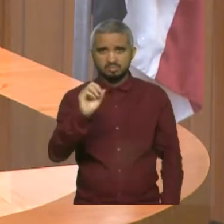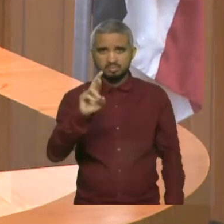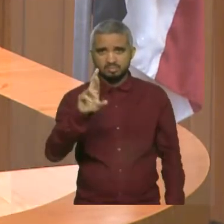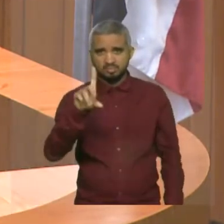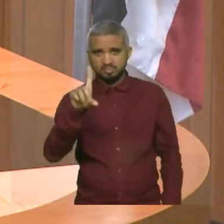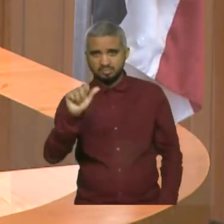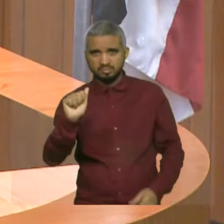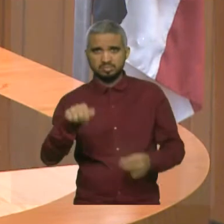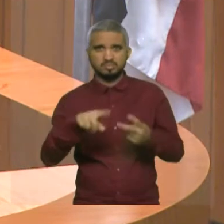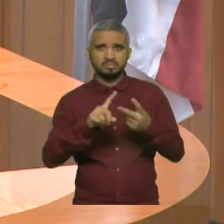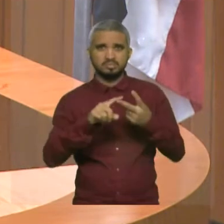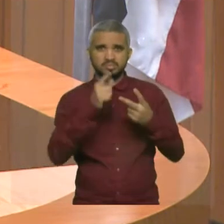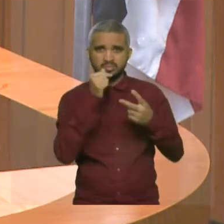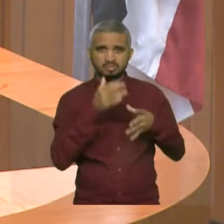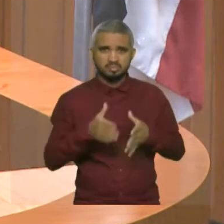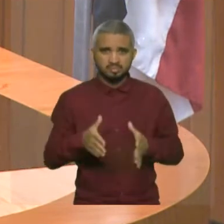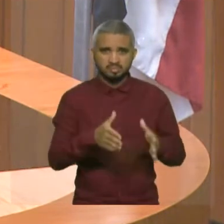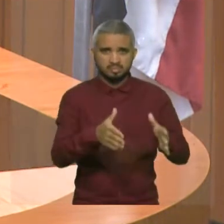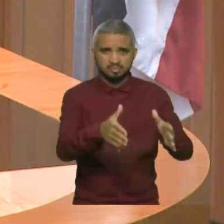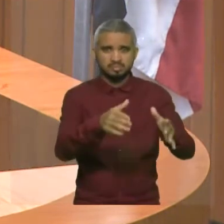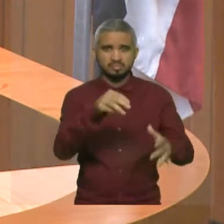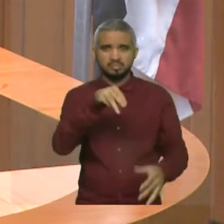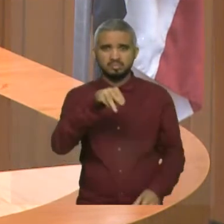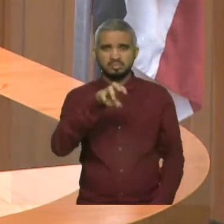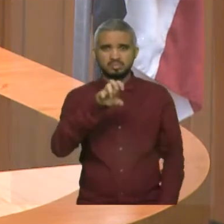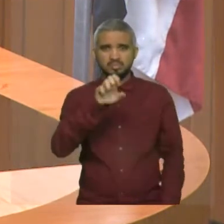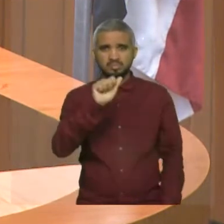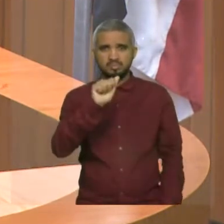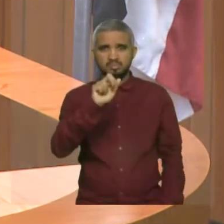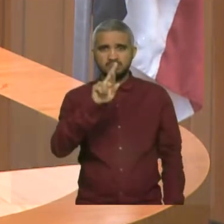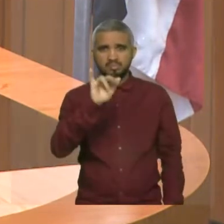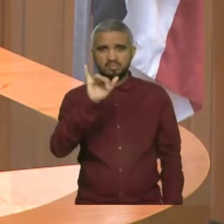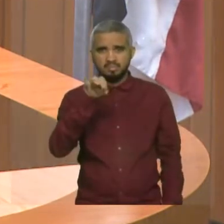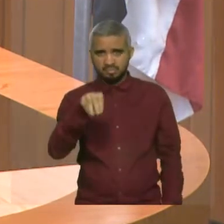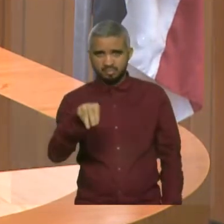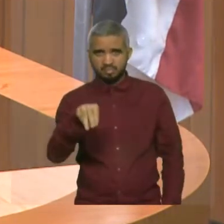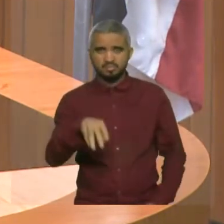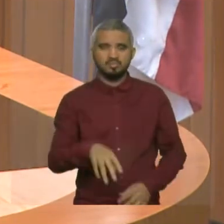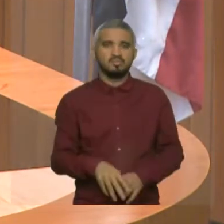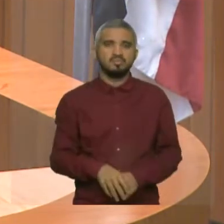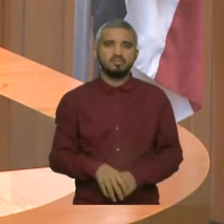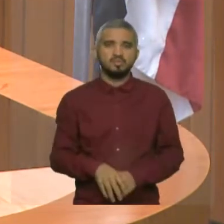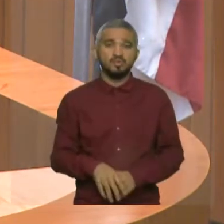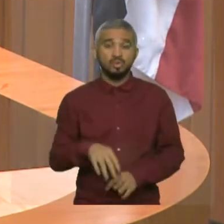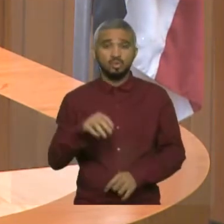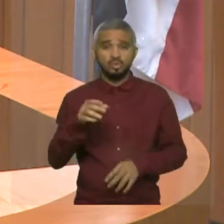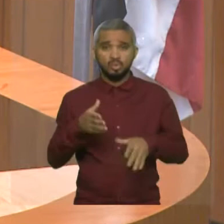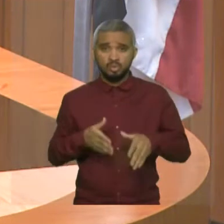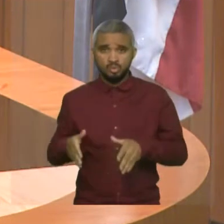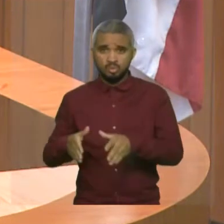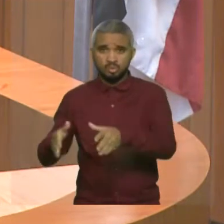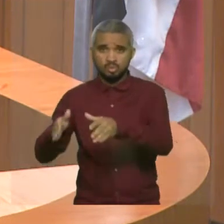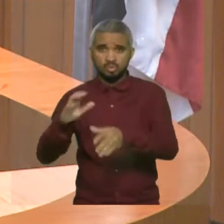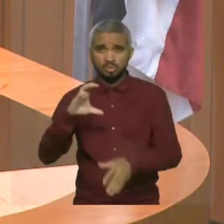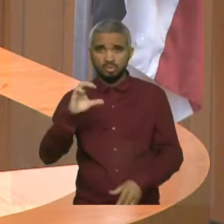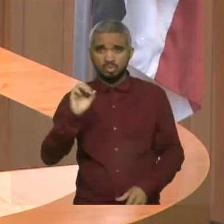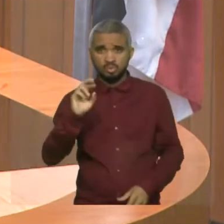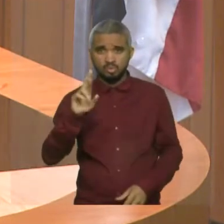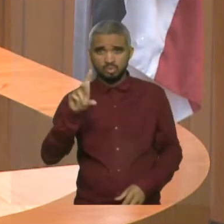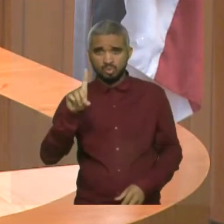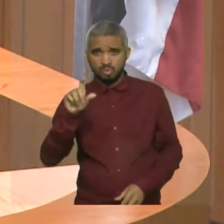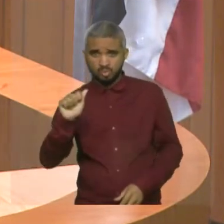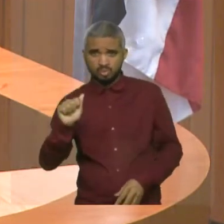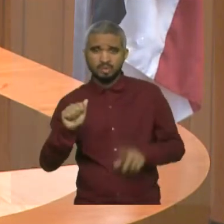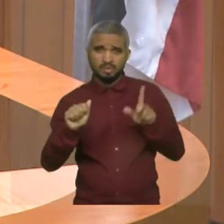Eu vi lá os dois rios. O rio Corda é afluente do rio Mearim, no centro da cidade, em Barra do Corda,